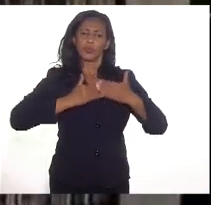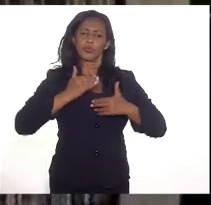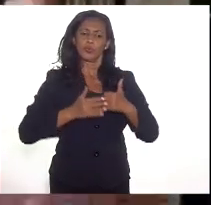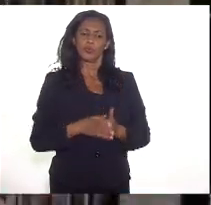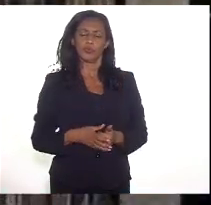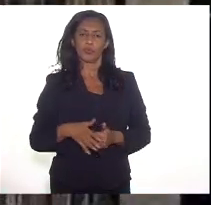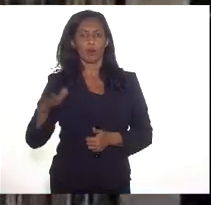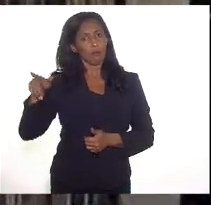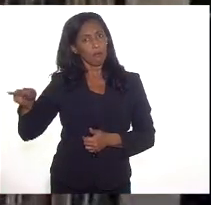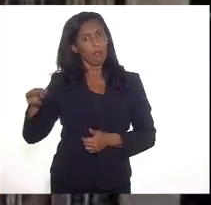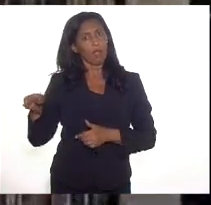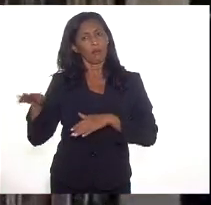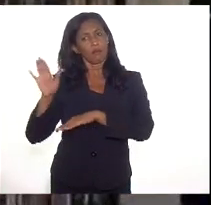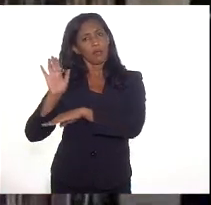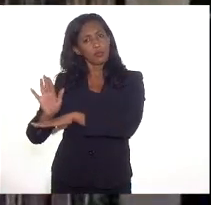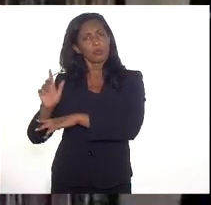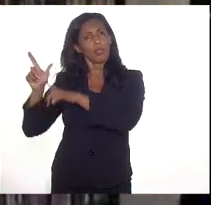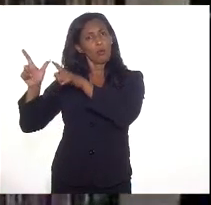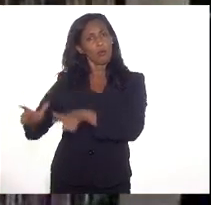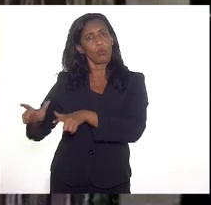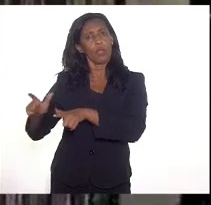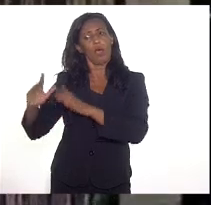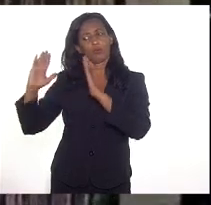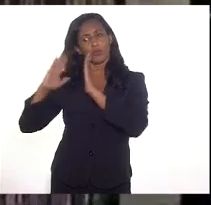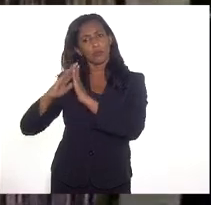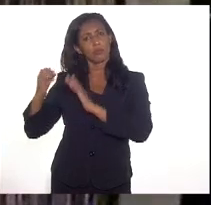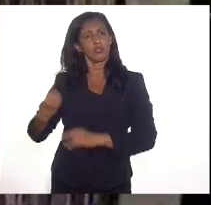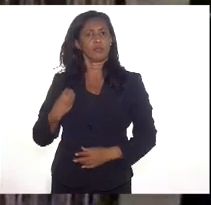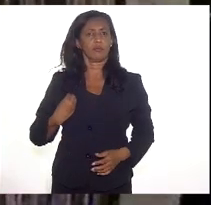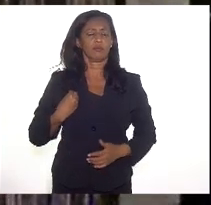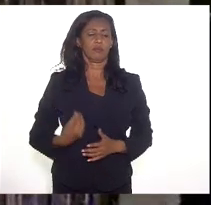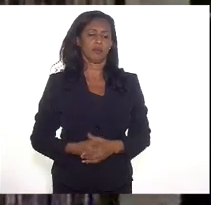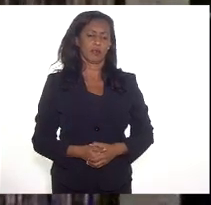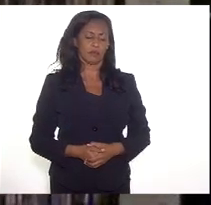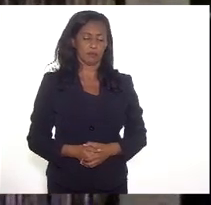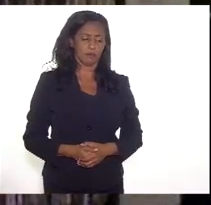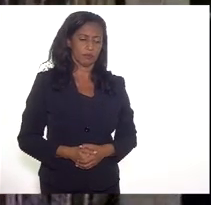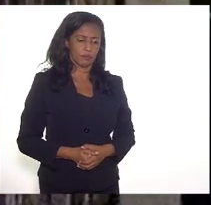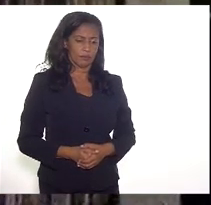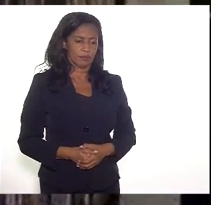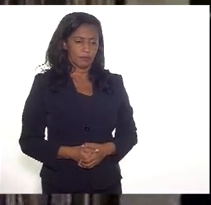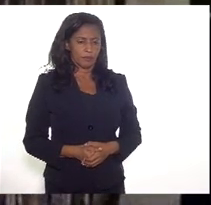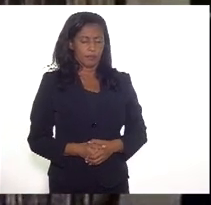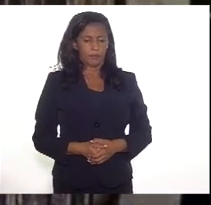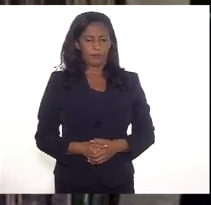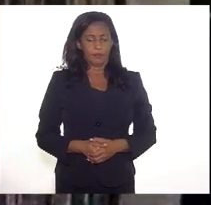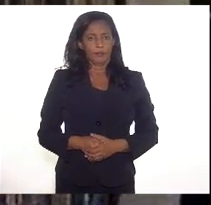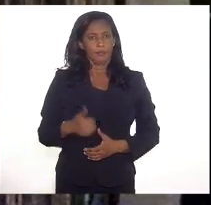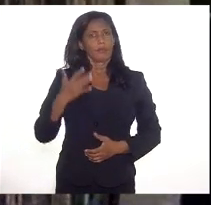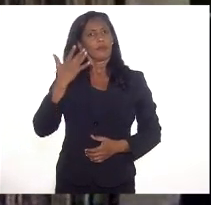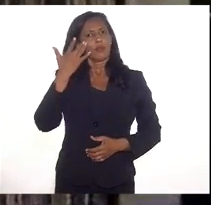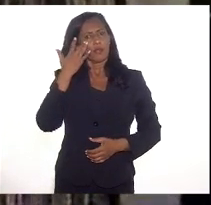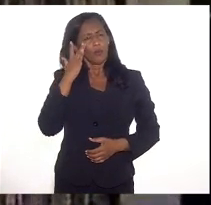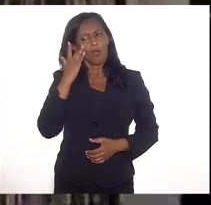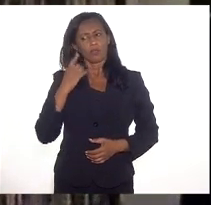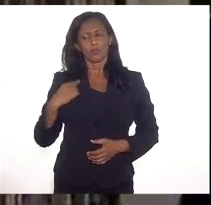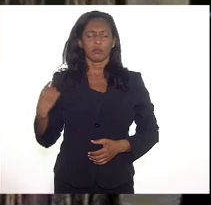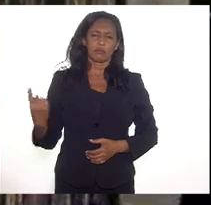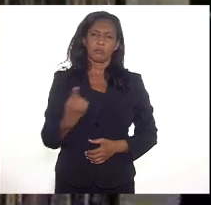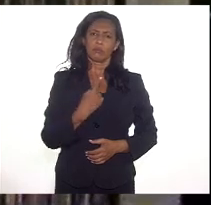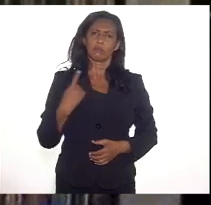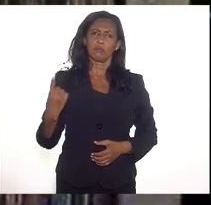da região onde ele mora, onde ele reside. Ou seja, então, isso daí, eu acho que é uma coisa que a gente também